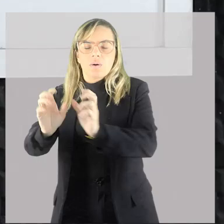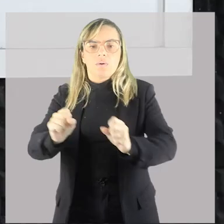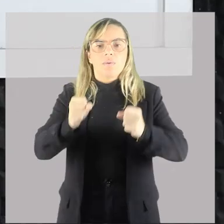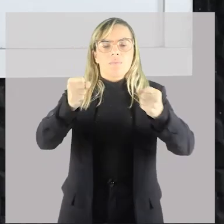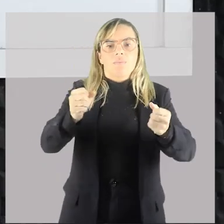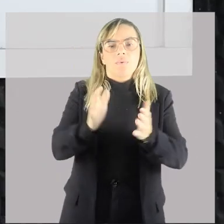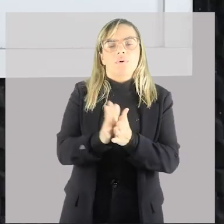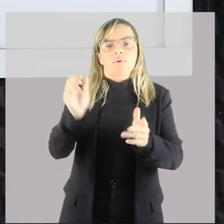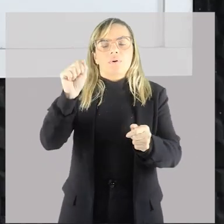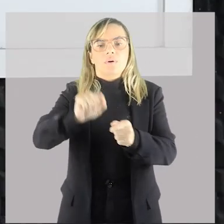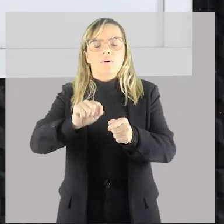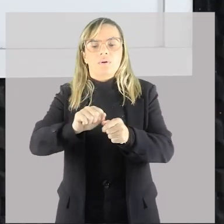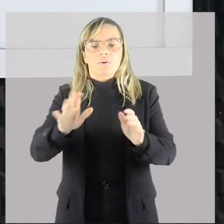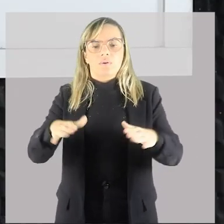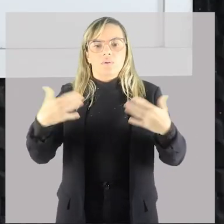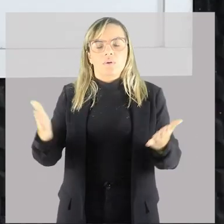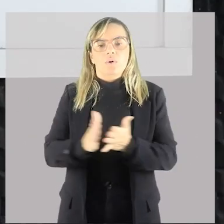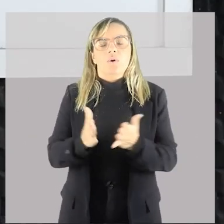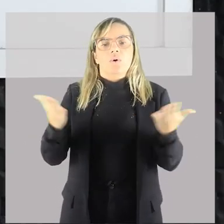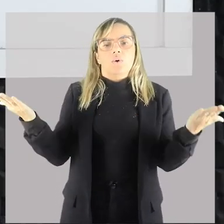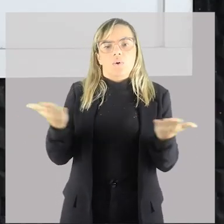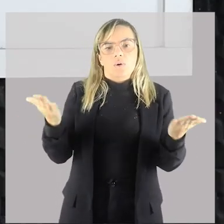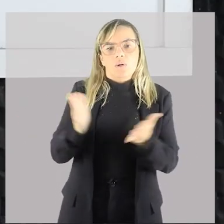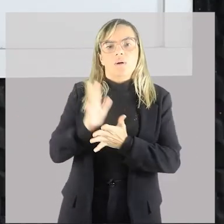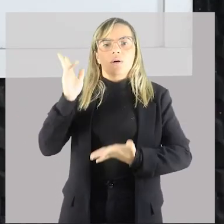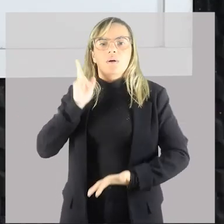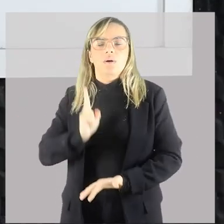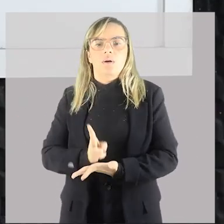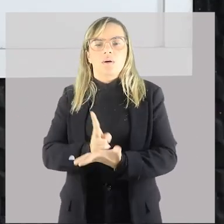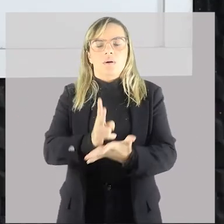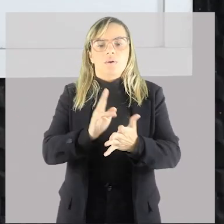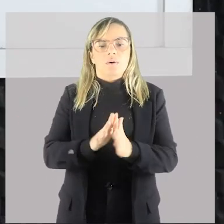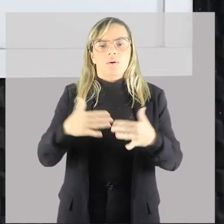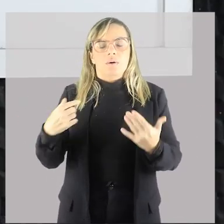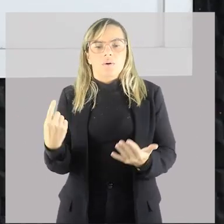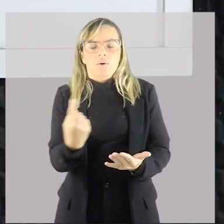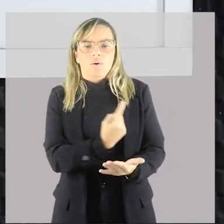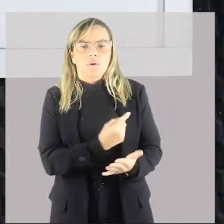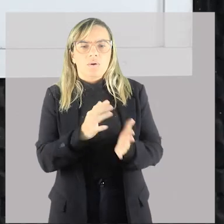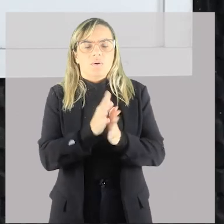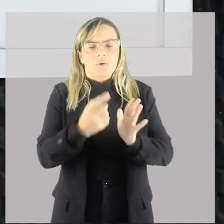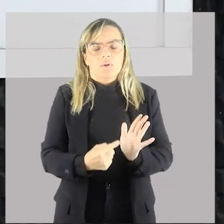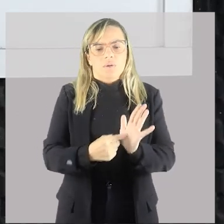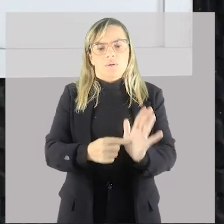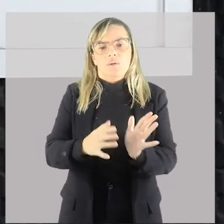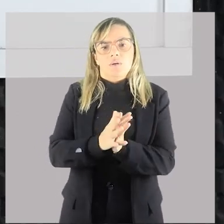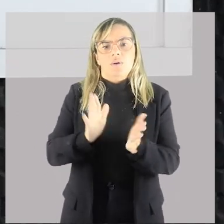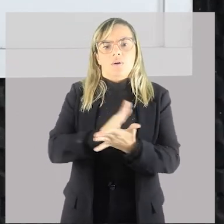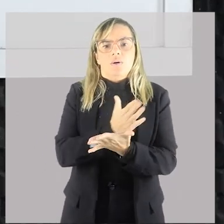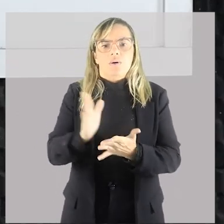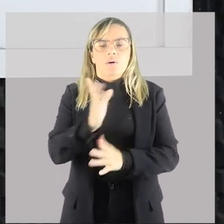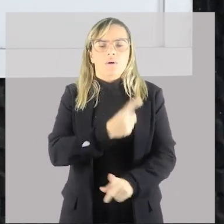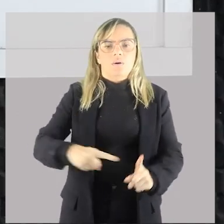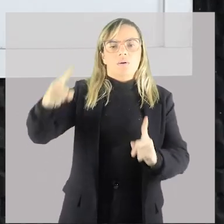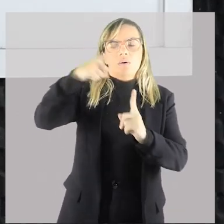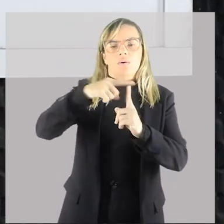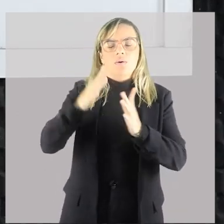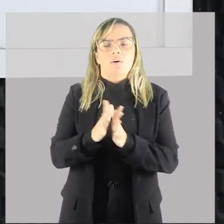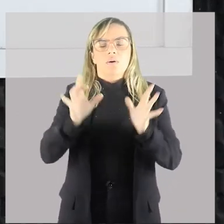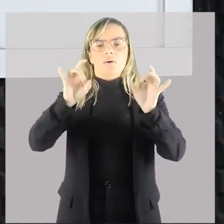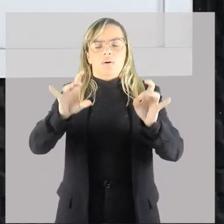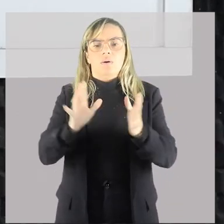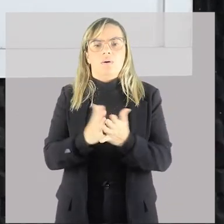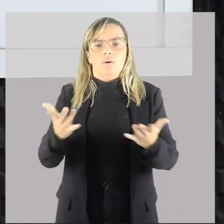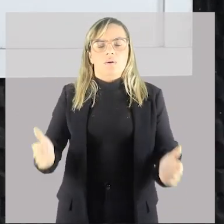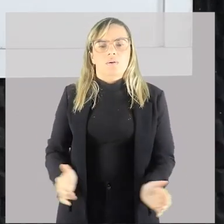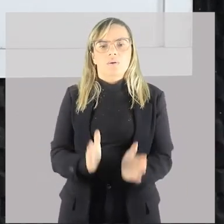formar, tá? E na aula de hoje, que é uma continuidade, nós vamos ver alguns tipos específicos de problemas de